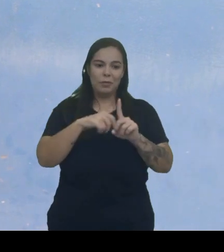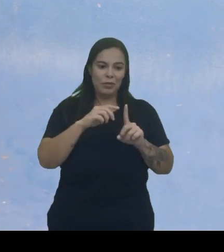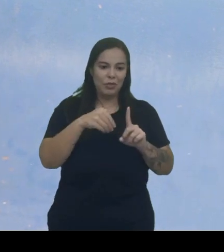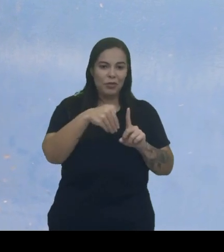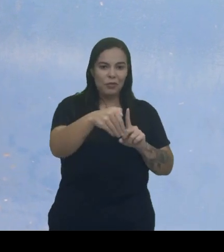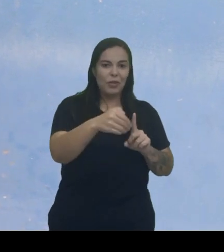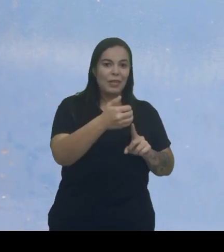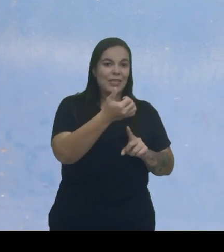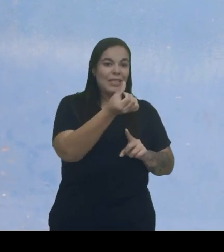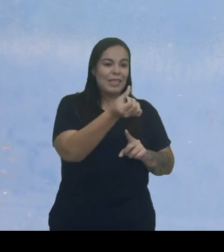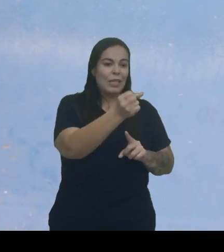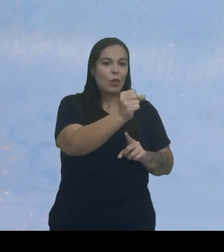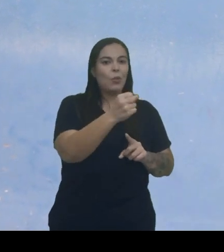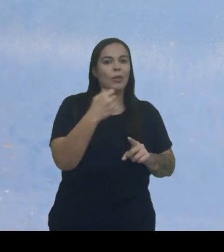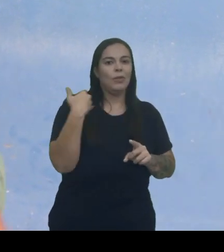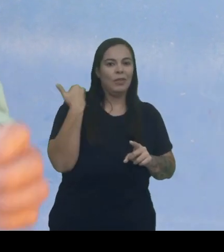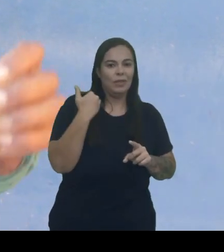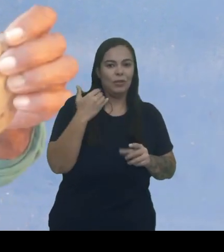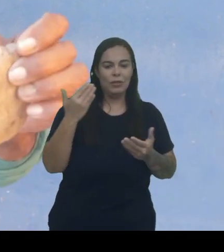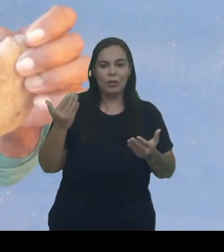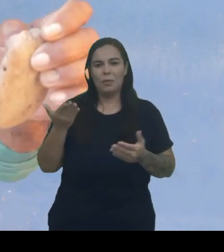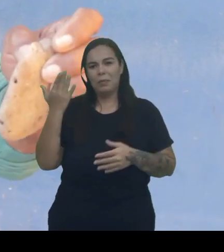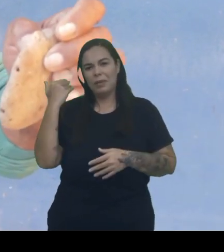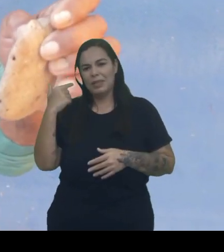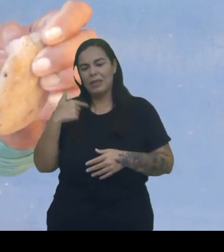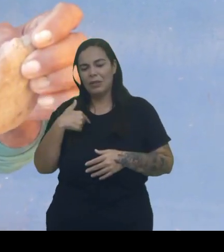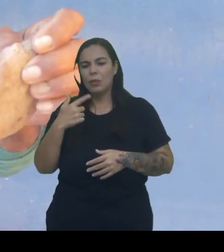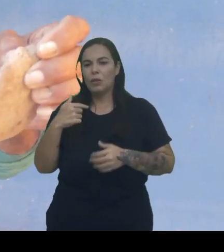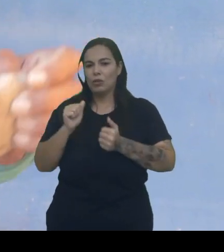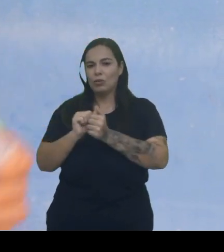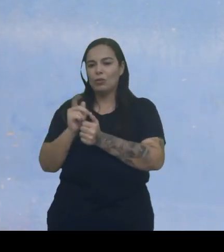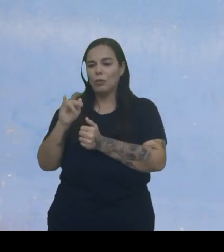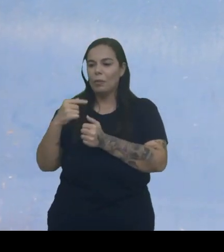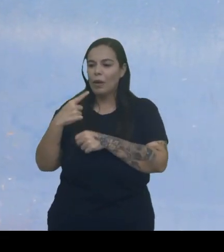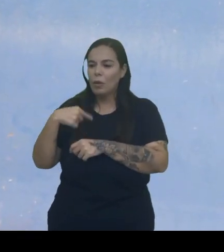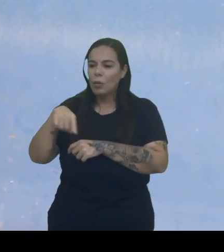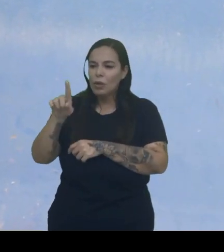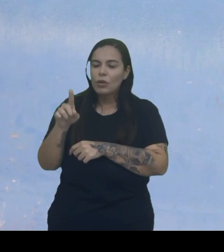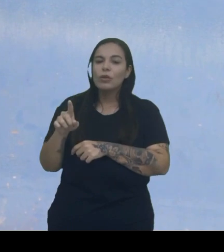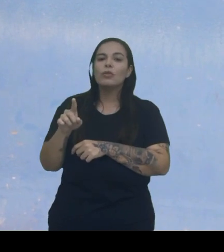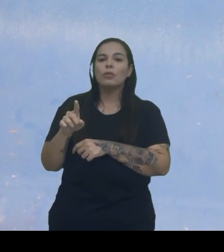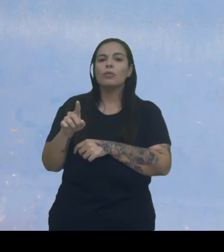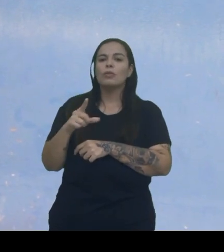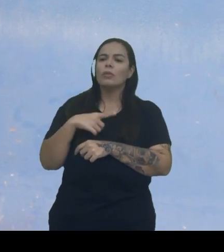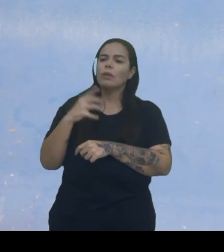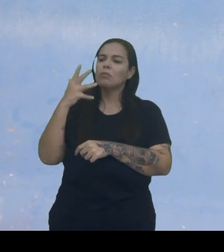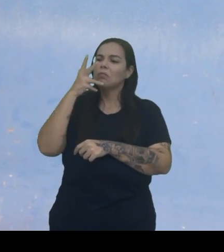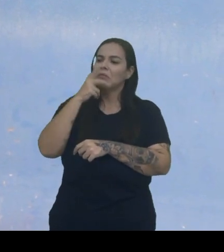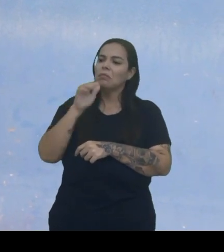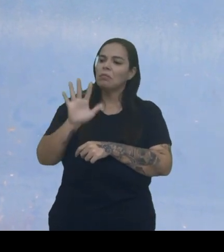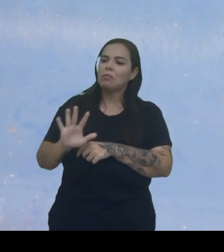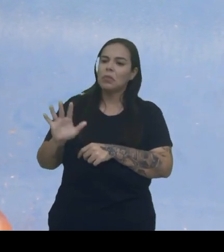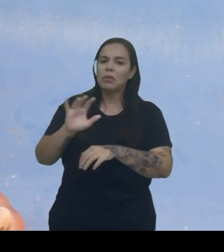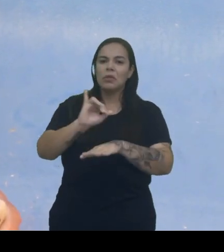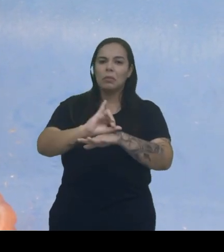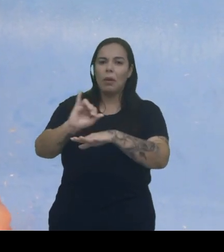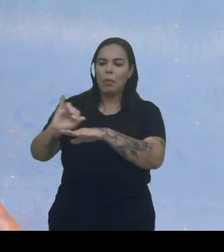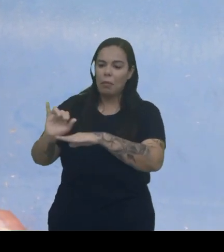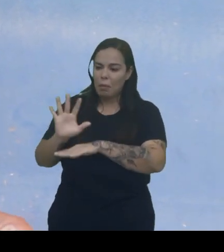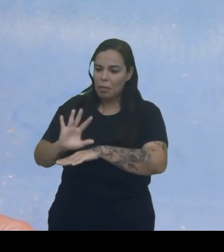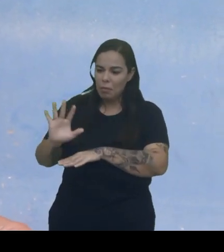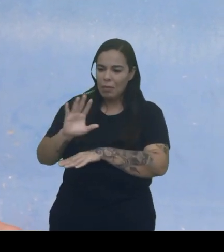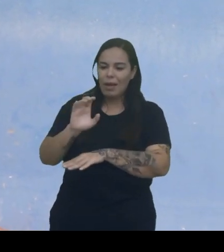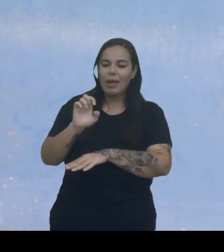Eu ia lá com meu pai no Rio do Ouro, na cerâmica, apanhar, tinha um rapaz que fabricava esse chumbo, eu achava aquilo bonito, que era bonito mesmo, que era nas formas, né,